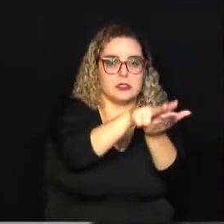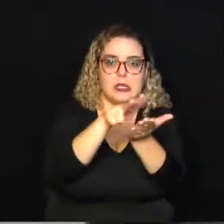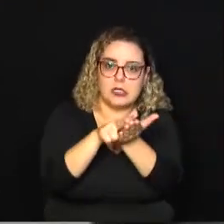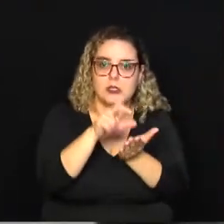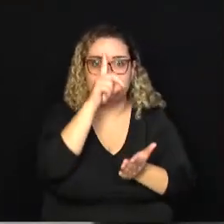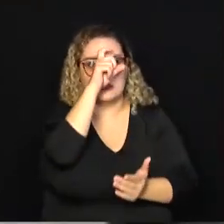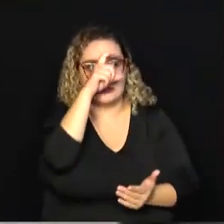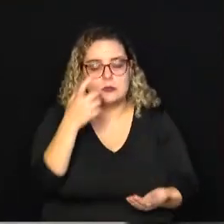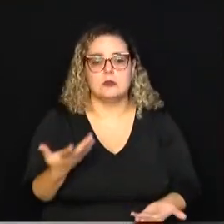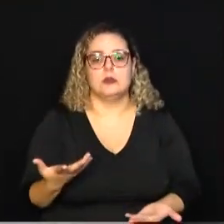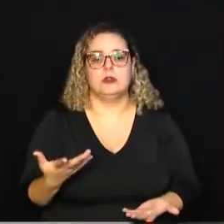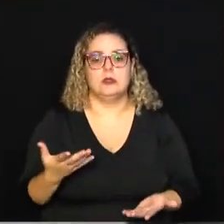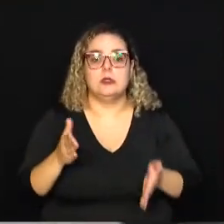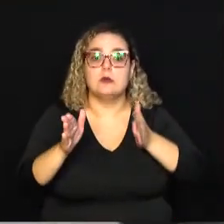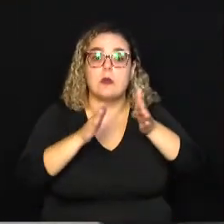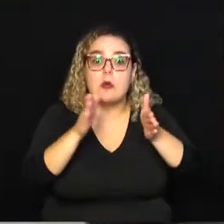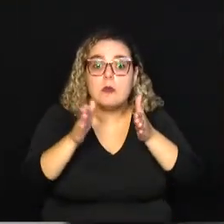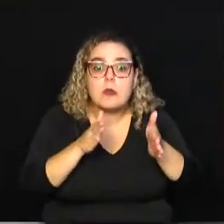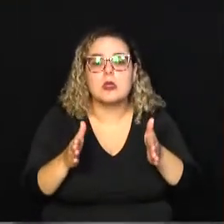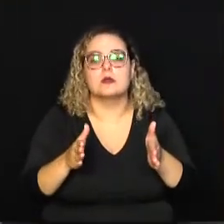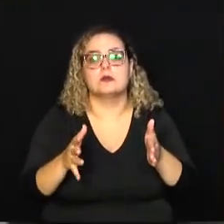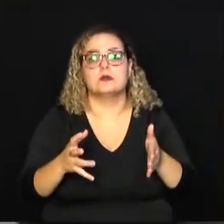crise. A gente vê equipamentos